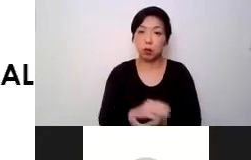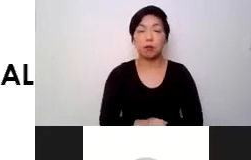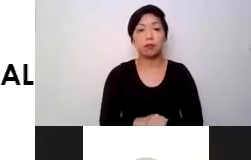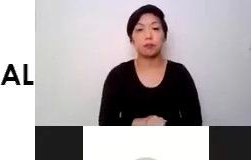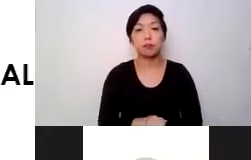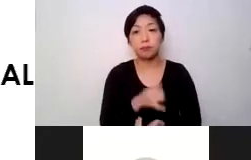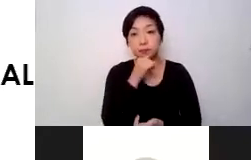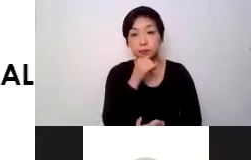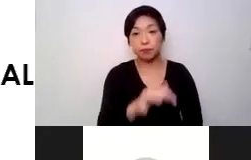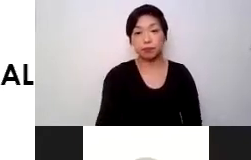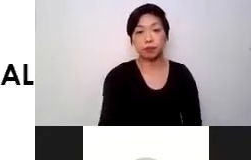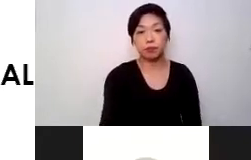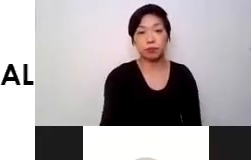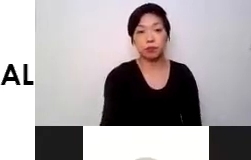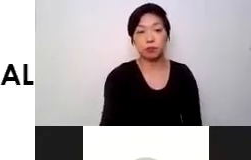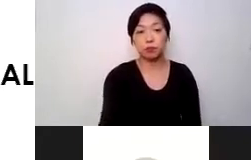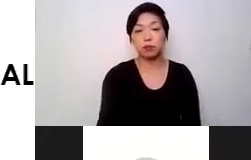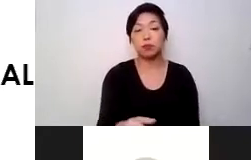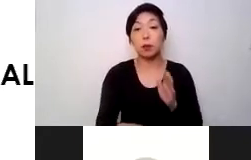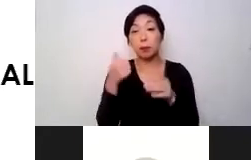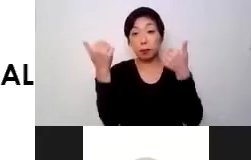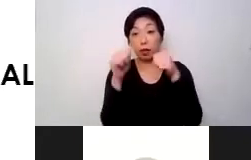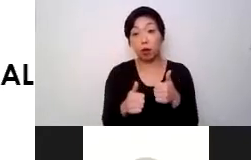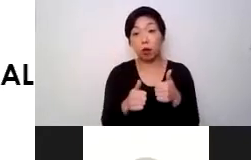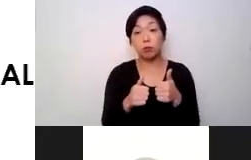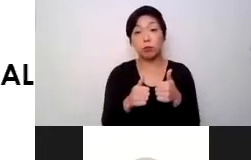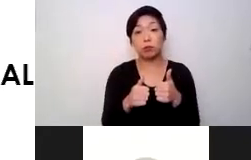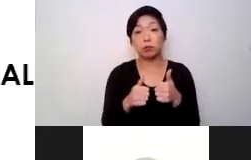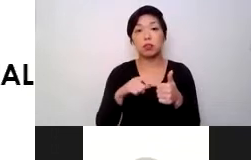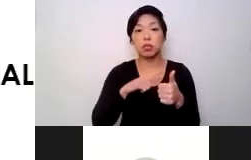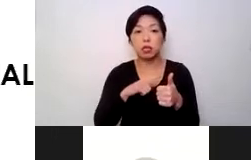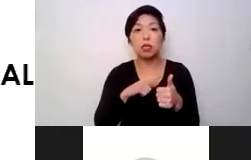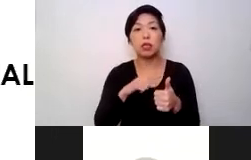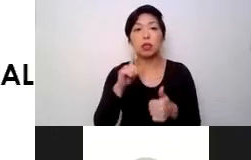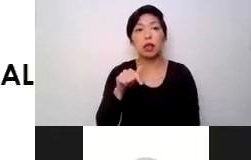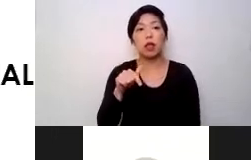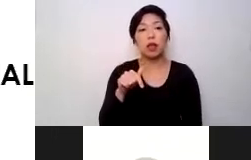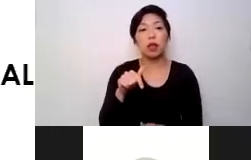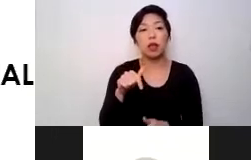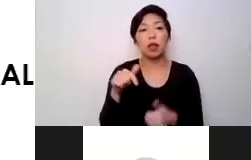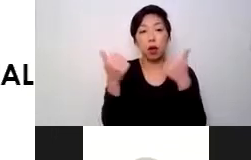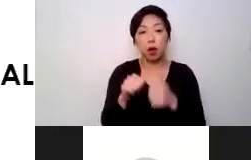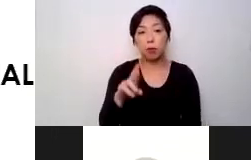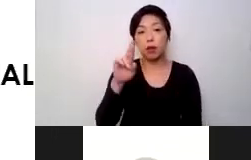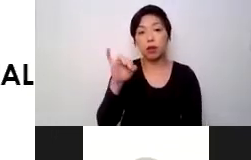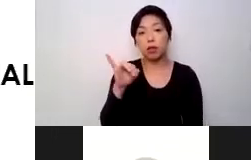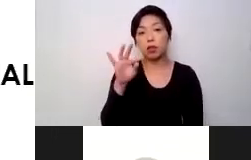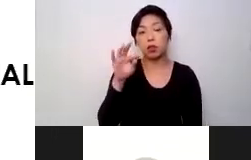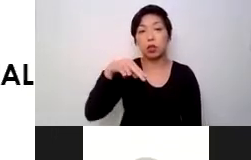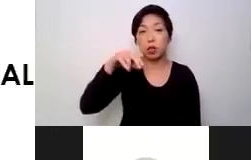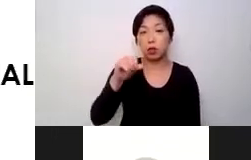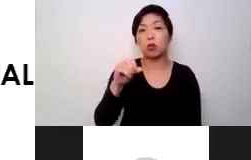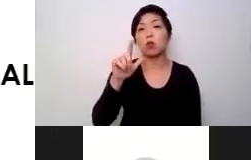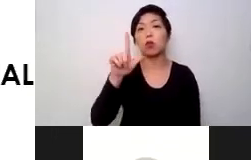a primeira obra que a gente trouxe foi a obra de Rinolet que apesar de ter nascido em terras brasileiras era filho